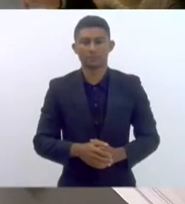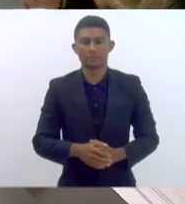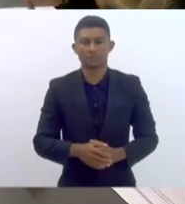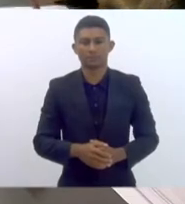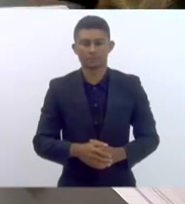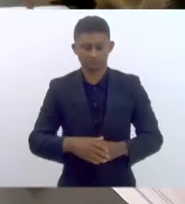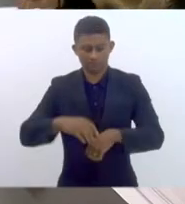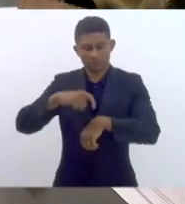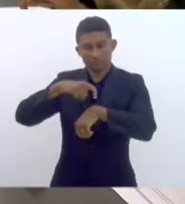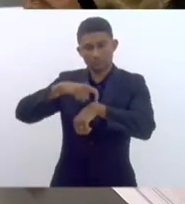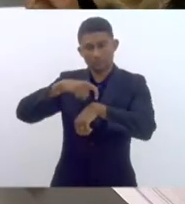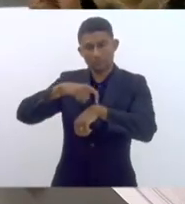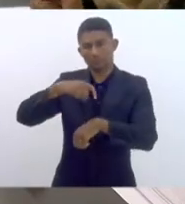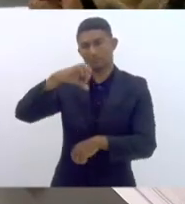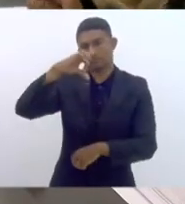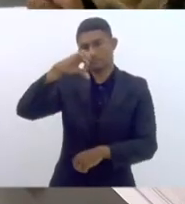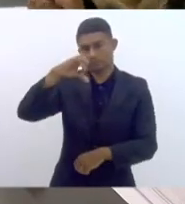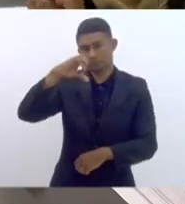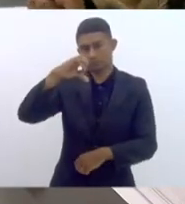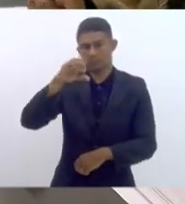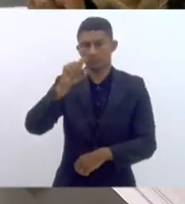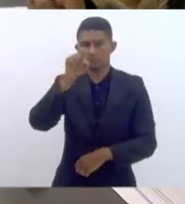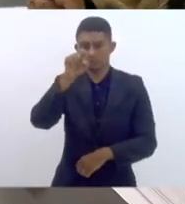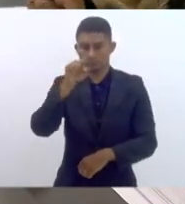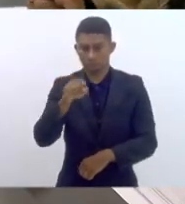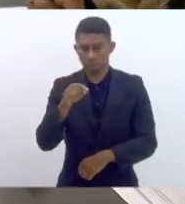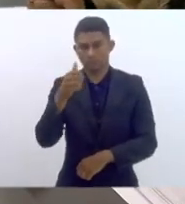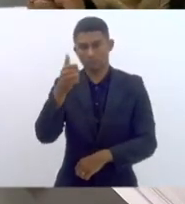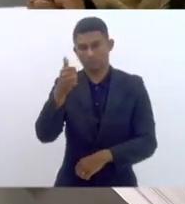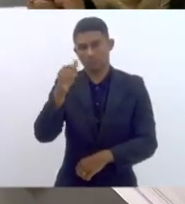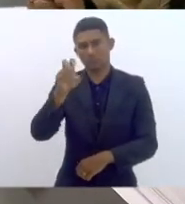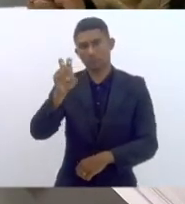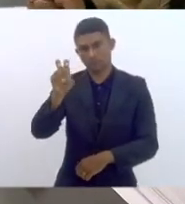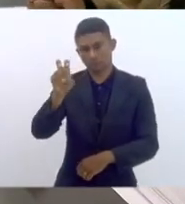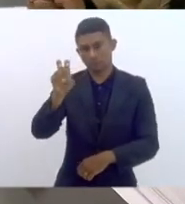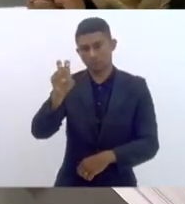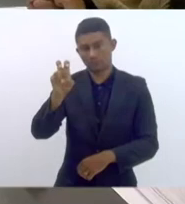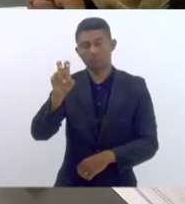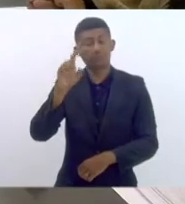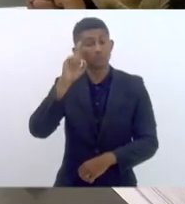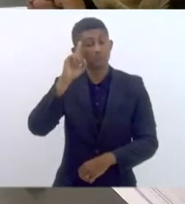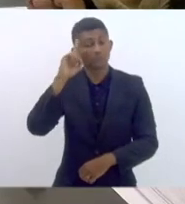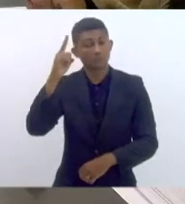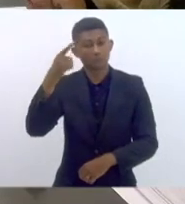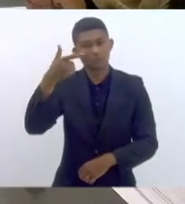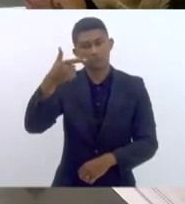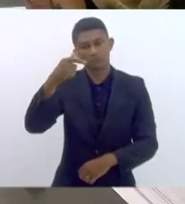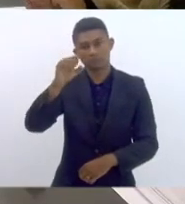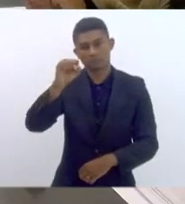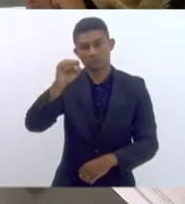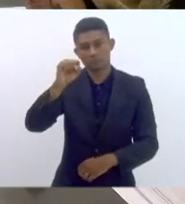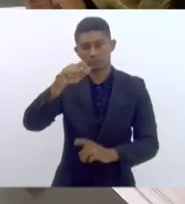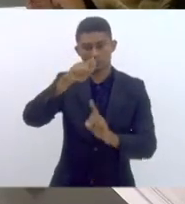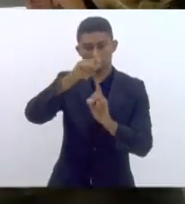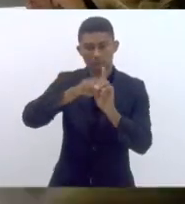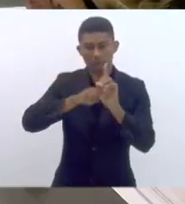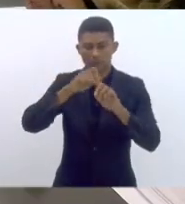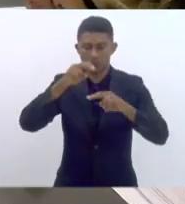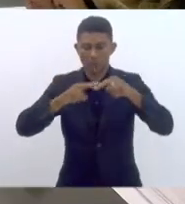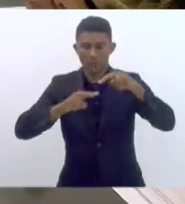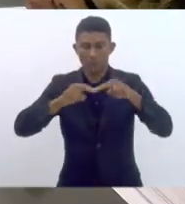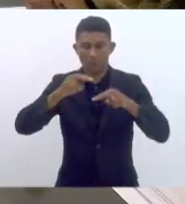Às 9 horas e 15 minutos do dia 28 de